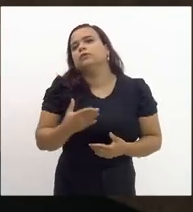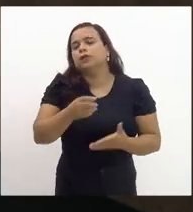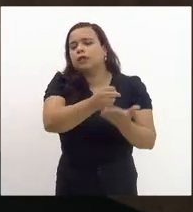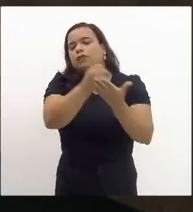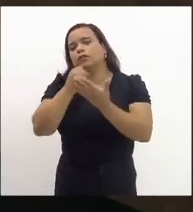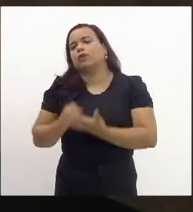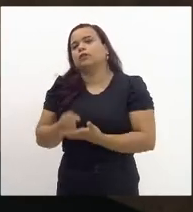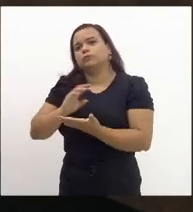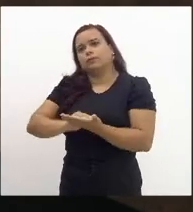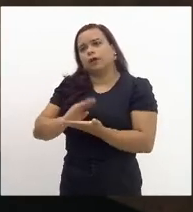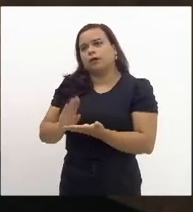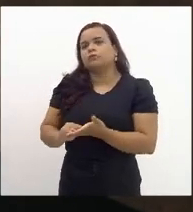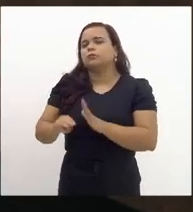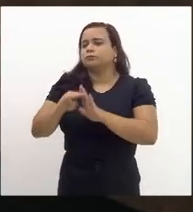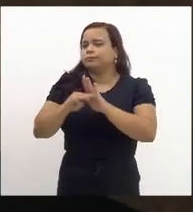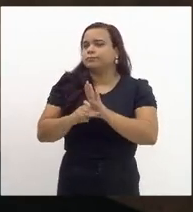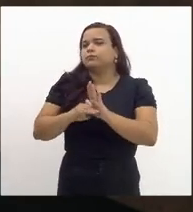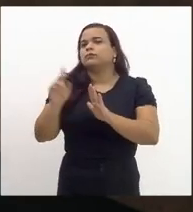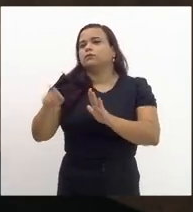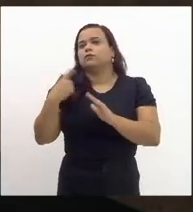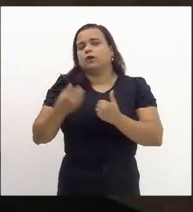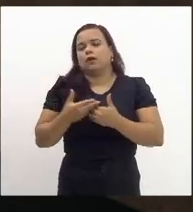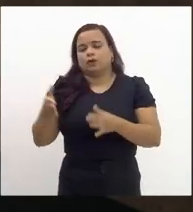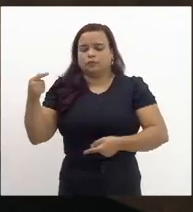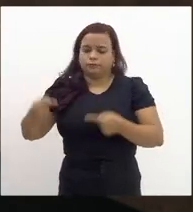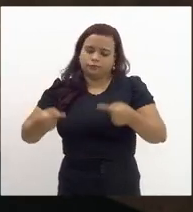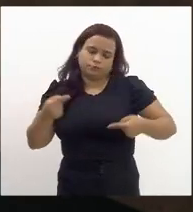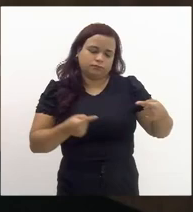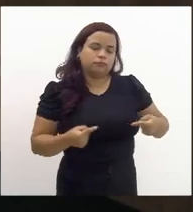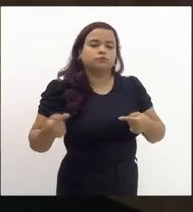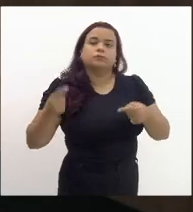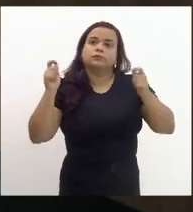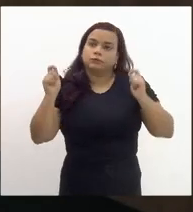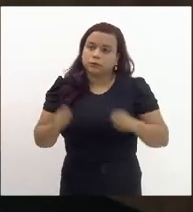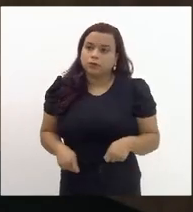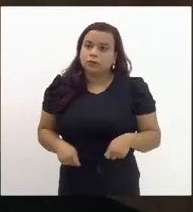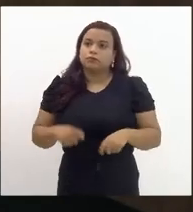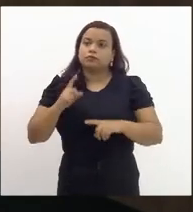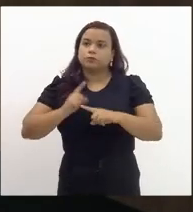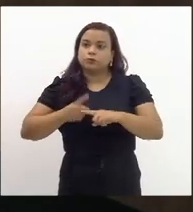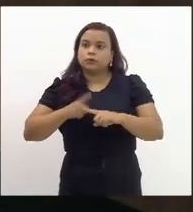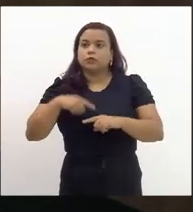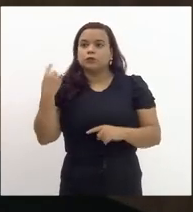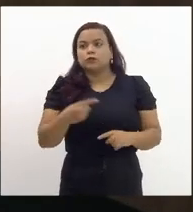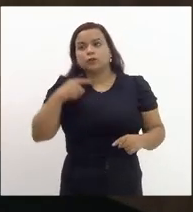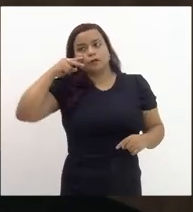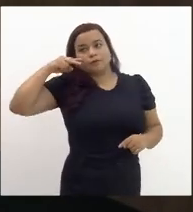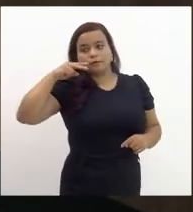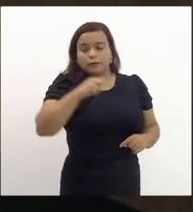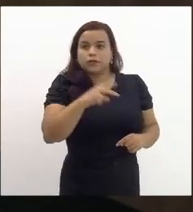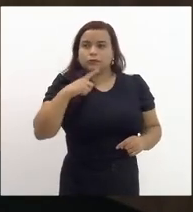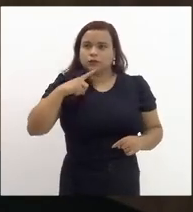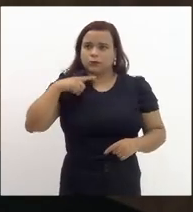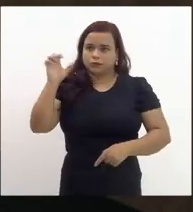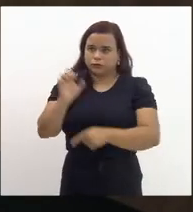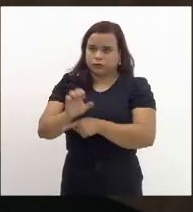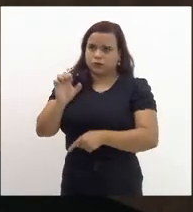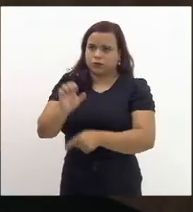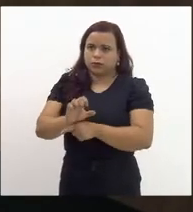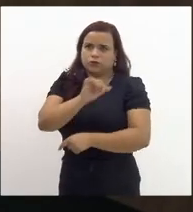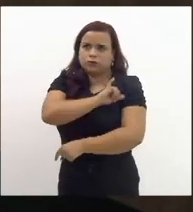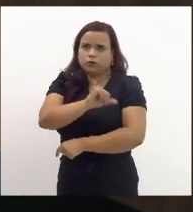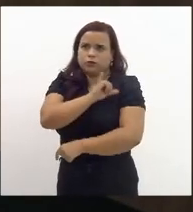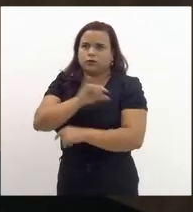pauta, até mesmo para que a gente pudesse abrir a discussão, o debate, porque nós temos visto o nosso Estado sendo